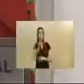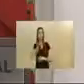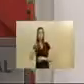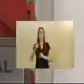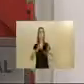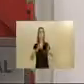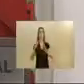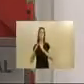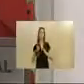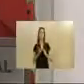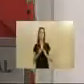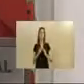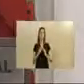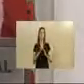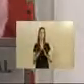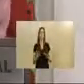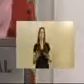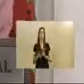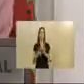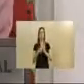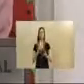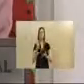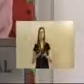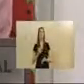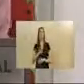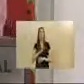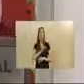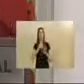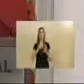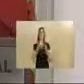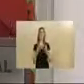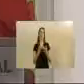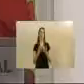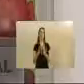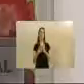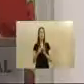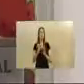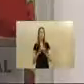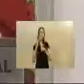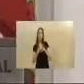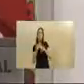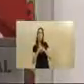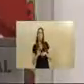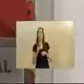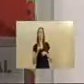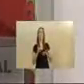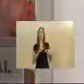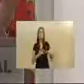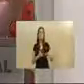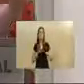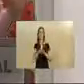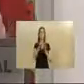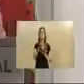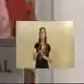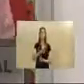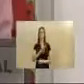moradores é mais um ato de amor à comunidade é mais um ato de carinho a sociedade blumenauense não